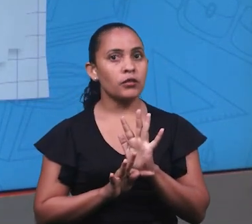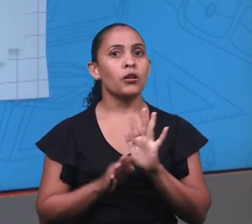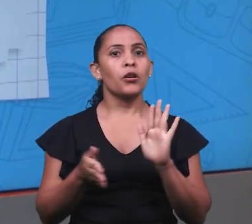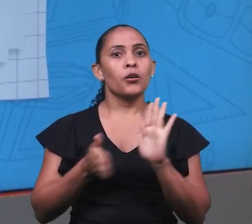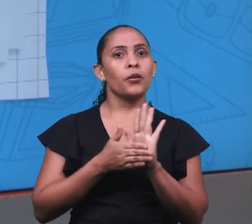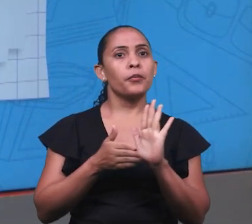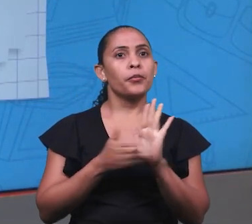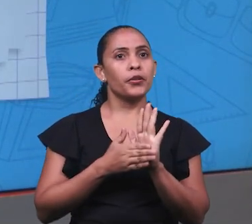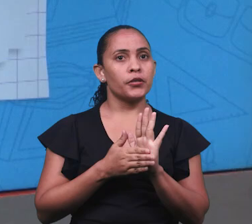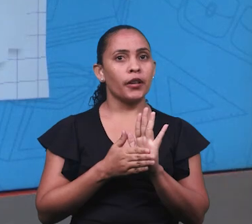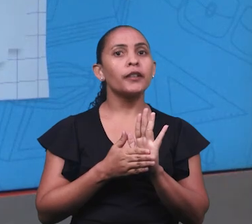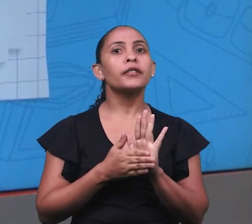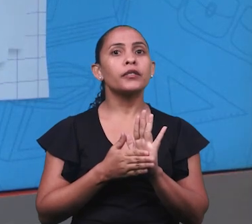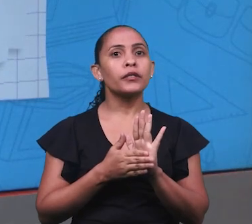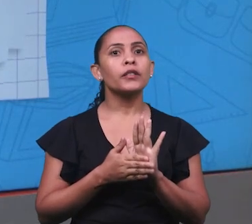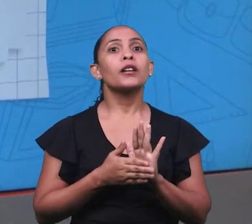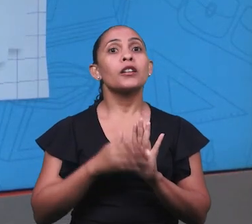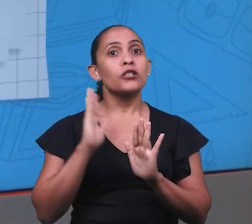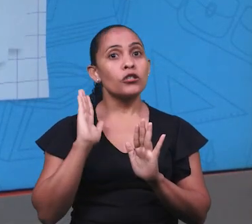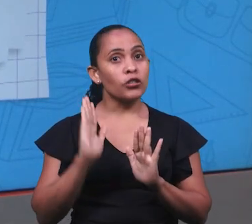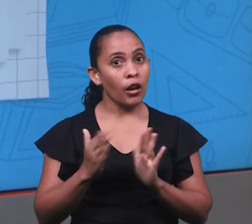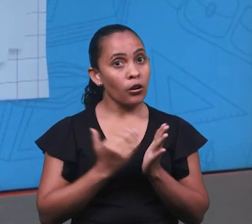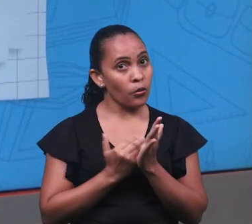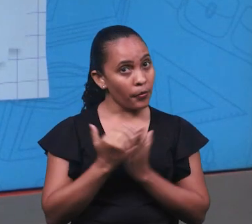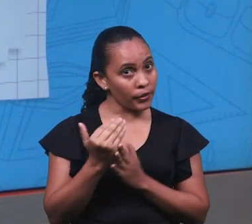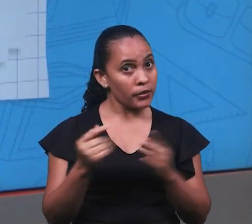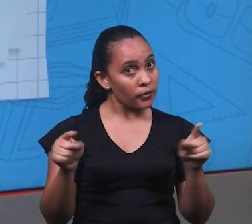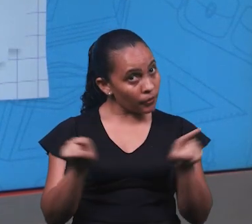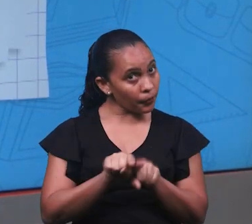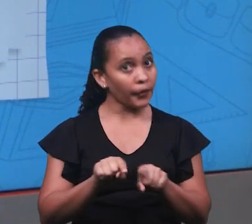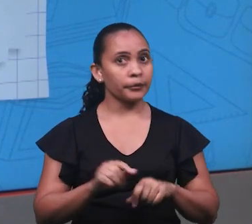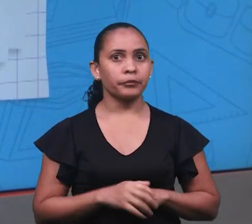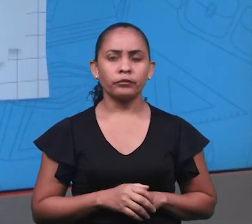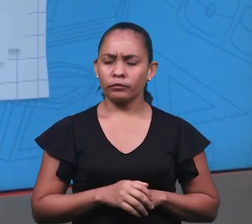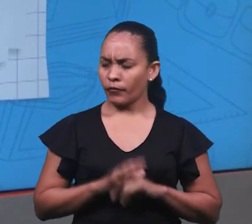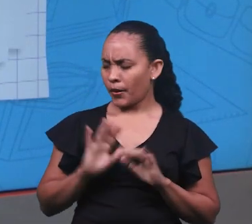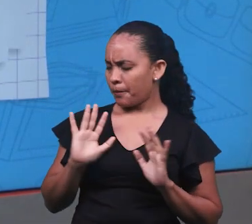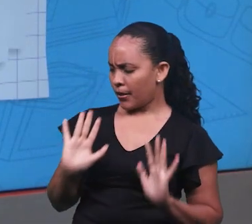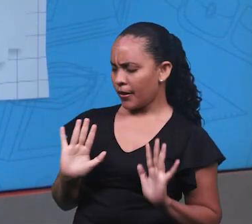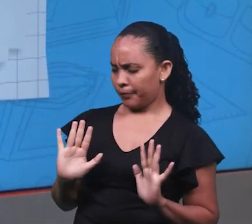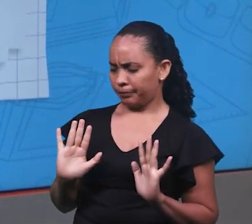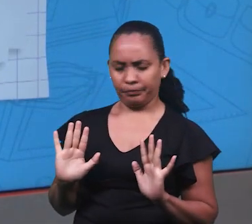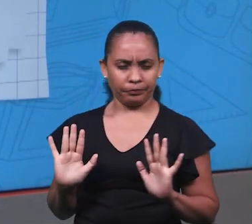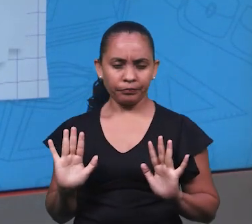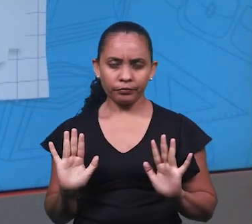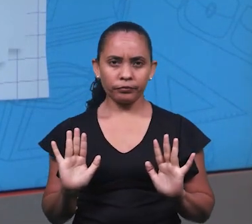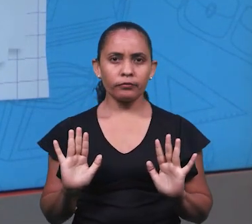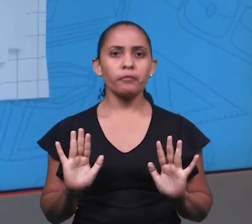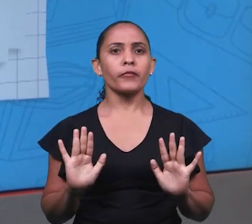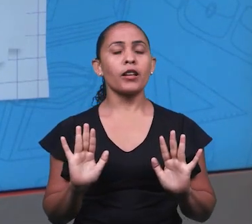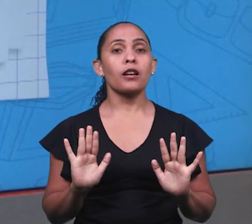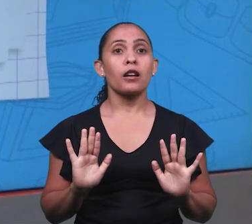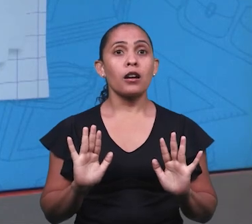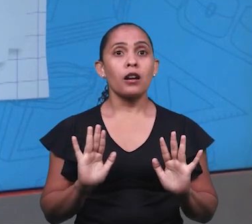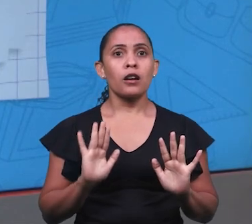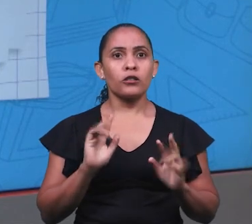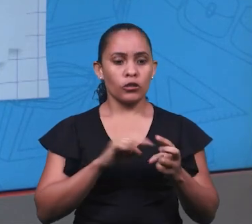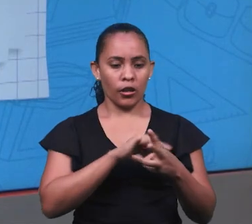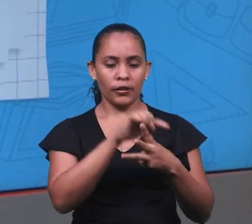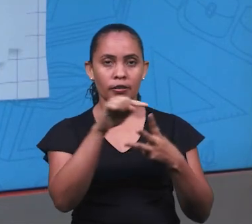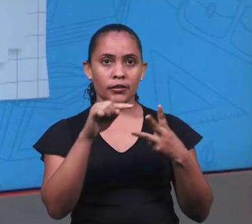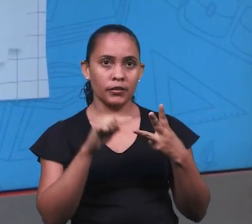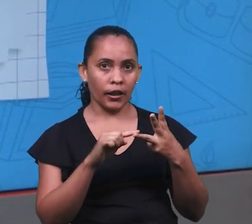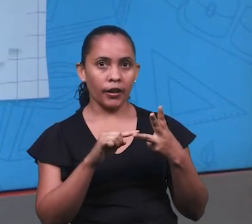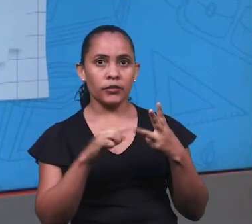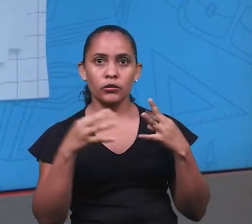projeto de texto também, que é a competência 3, já começa aqui também. Caramba, então peraí. As 5 competências, elas já